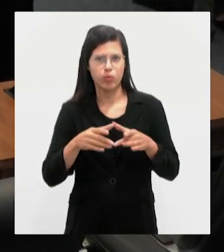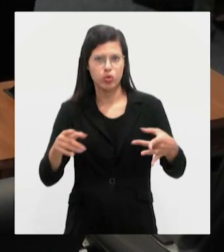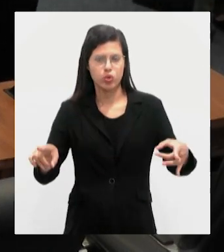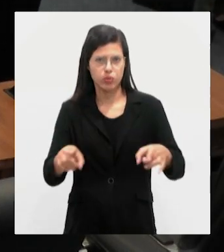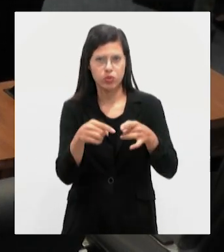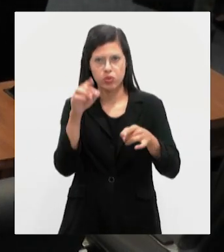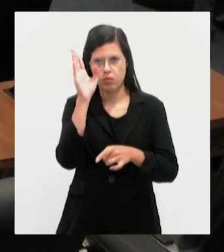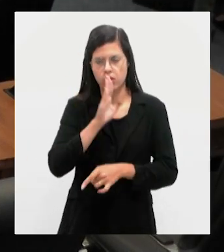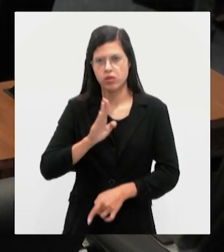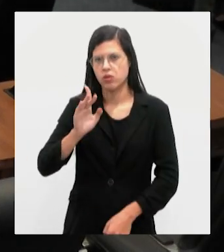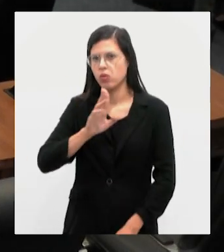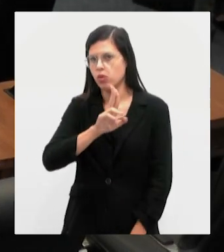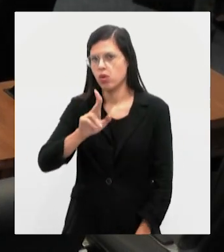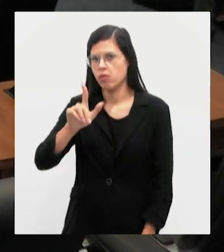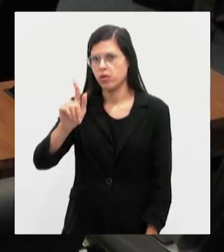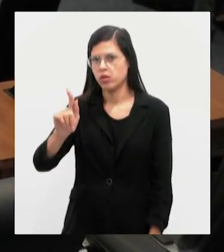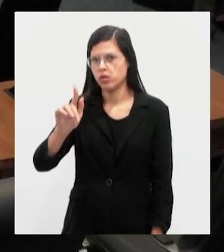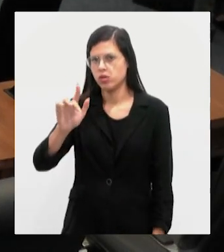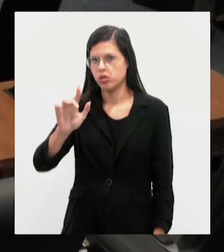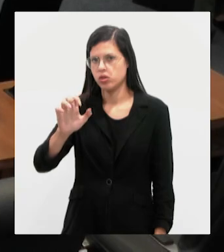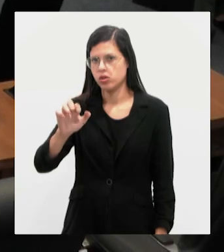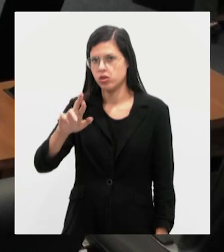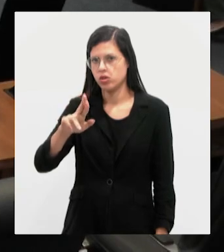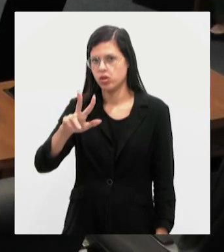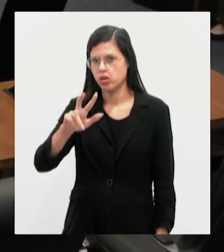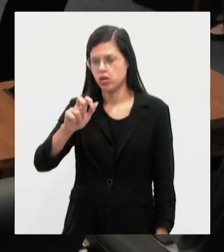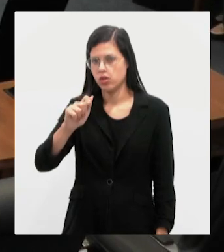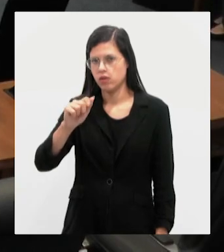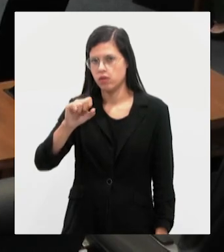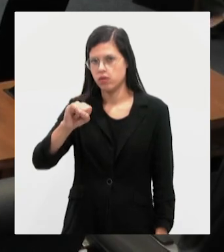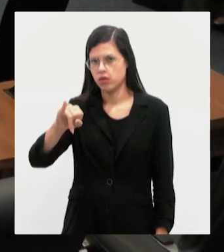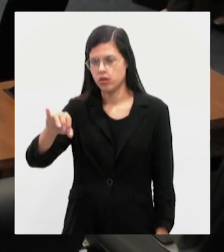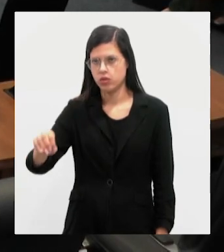Gervásio Braz. Seja bem-vindo a essa casa.